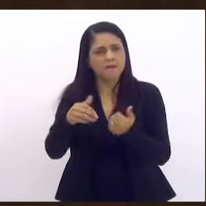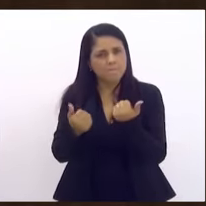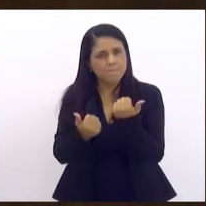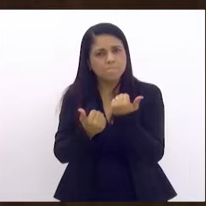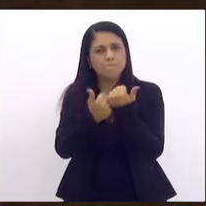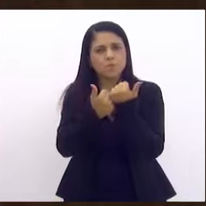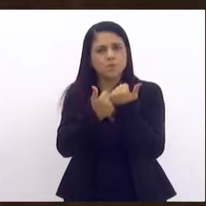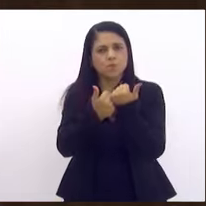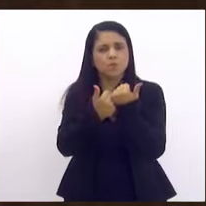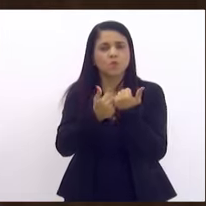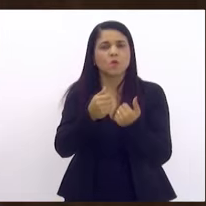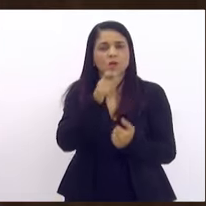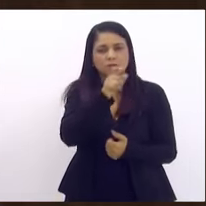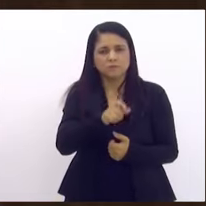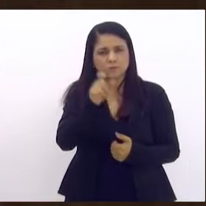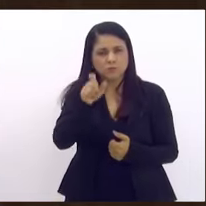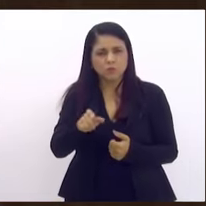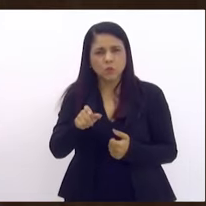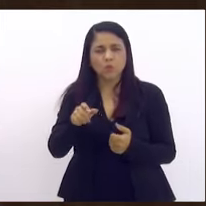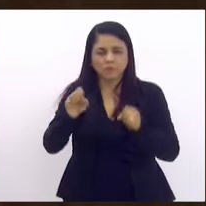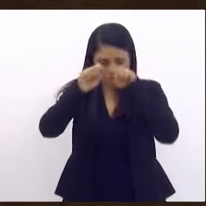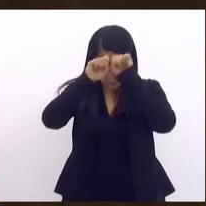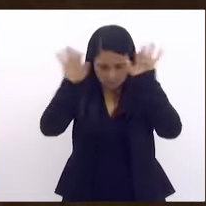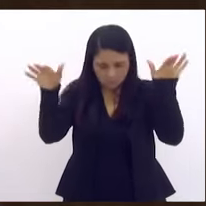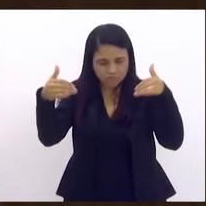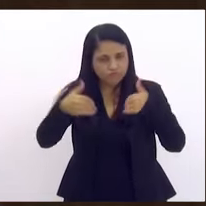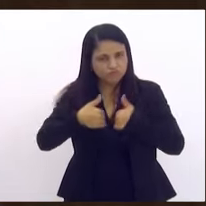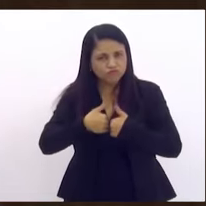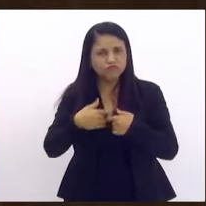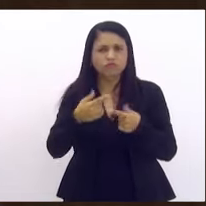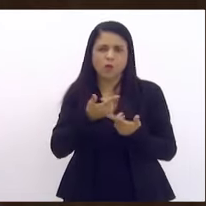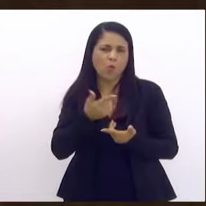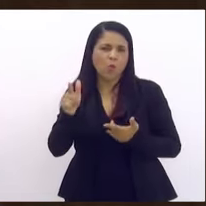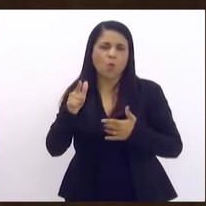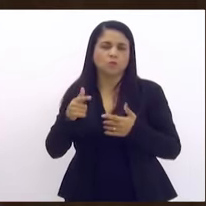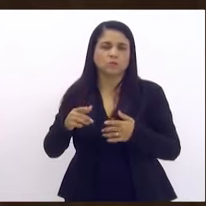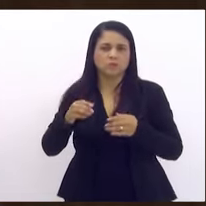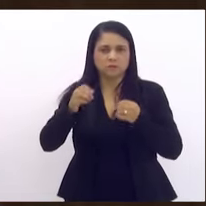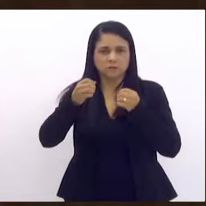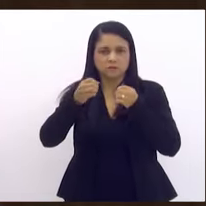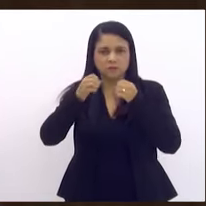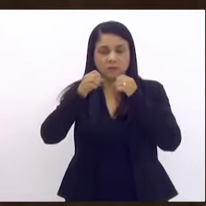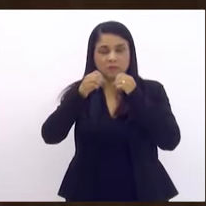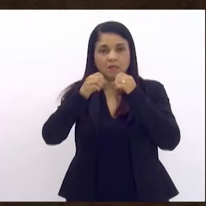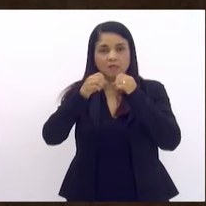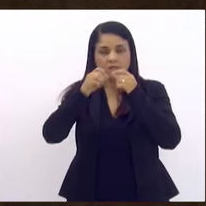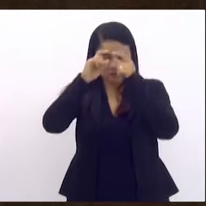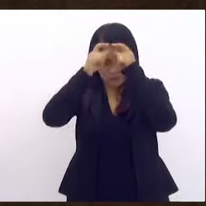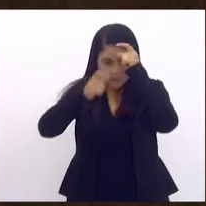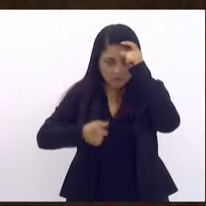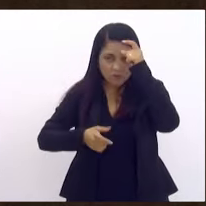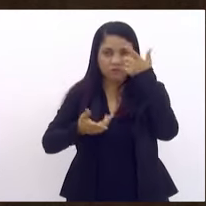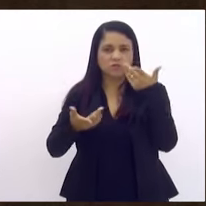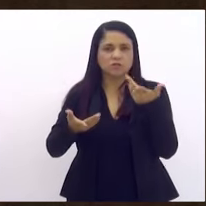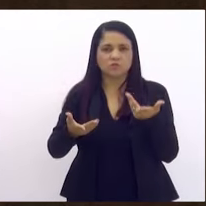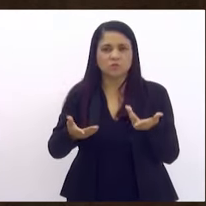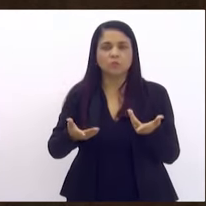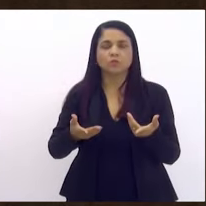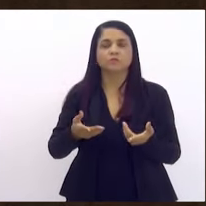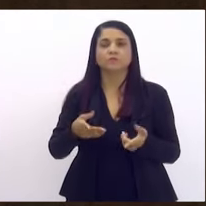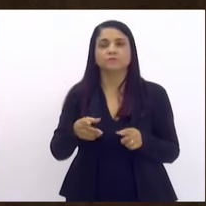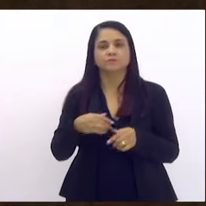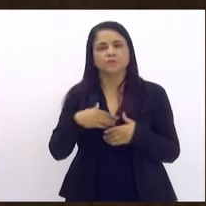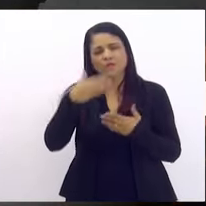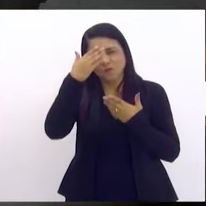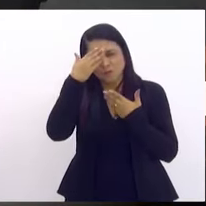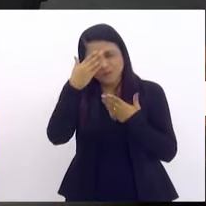à pessoas com síndromes autistas e outras que gente pode construir cons Por que não avançar nessas áreas beleza obrigado